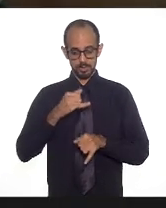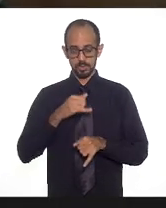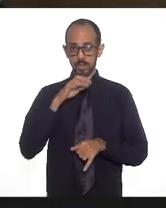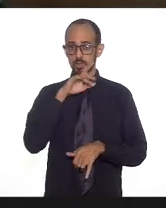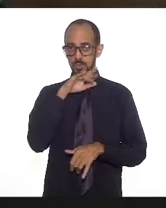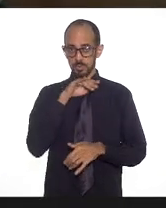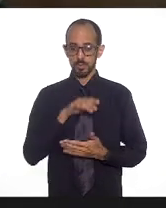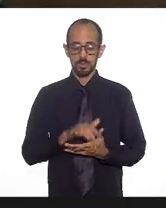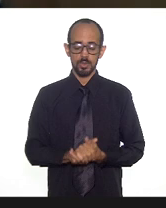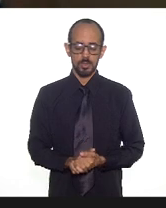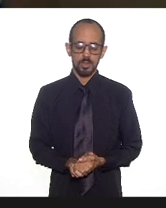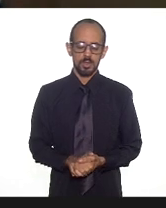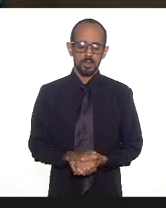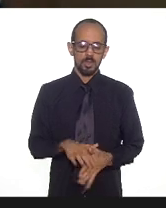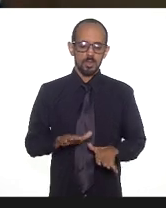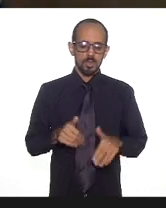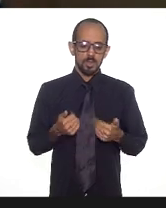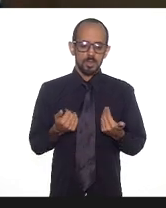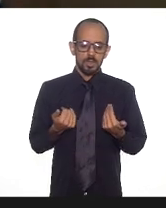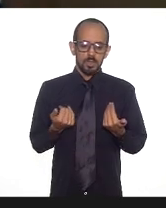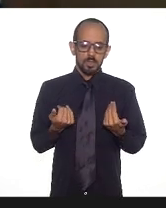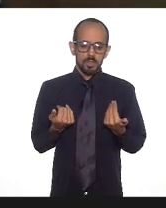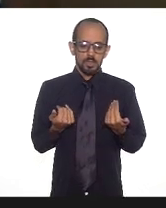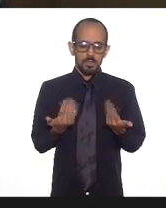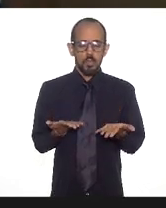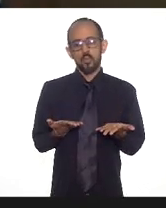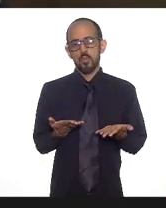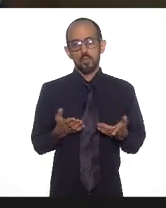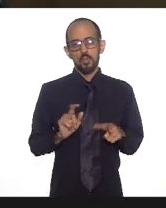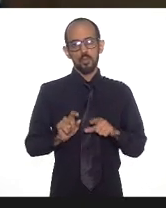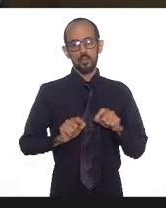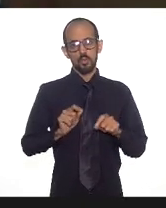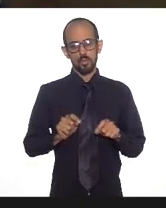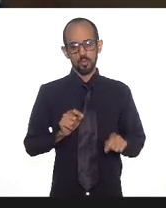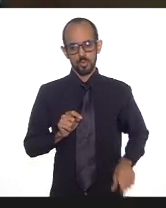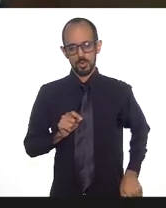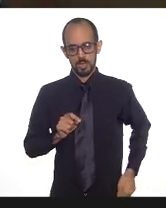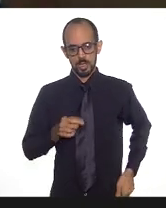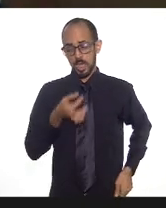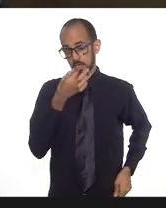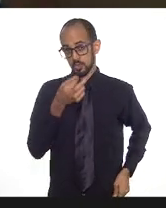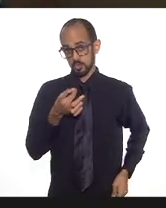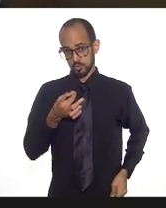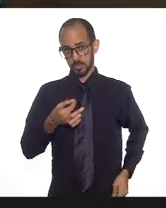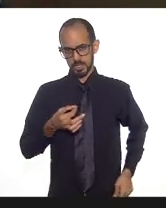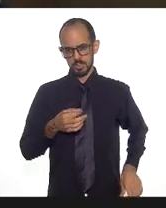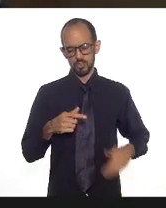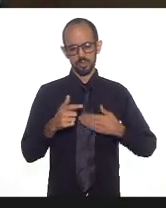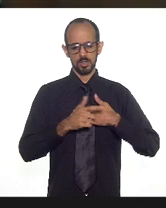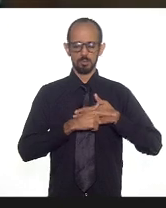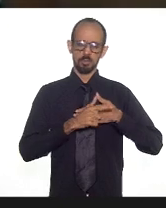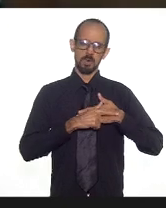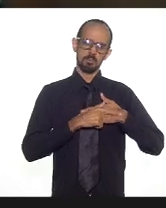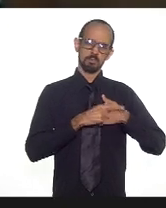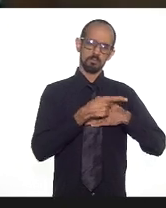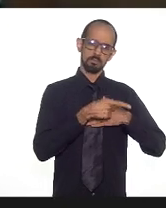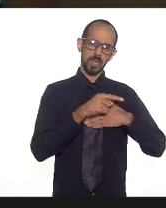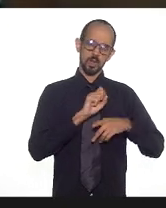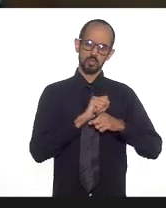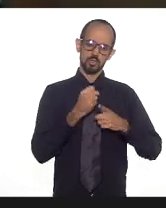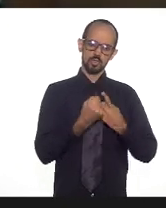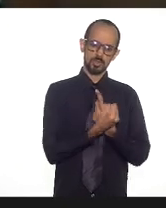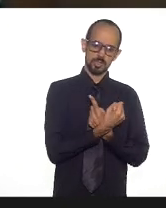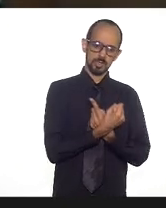né? Enfim, mas essa justificativa, né, do papel, do imenso papel